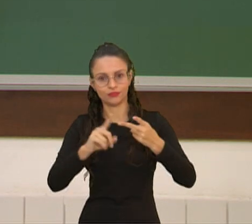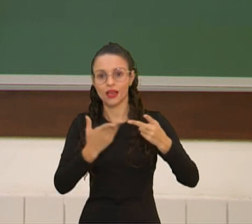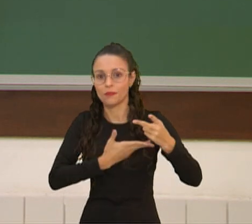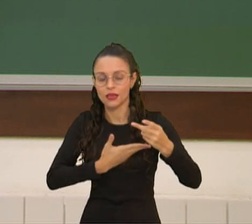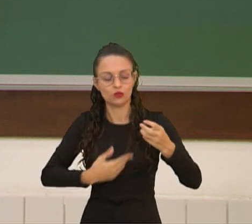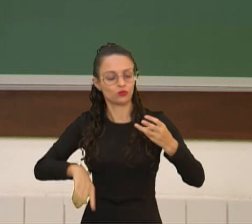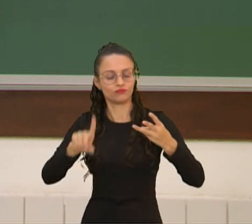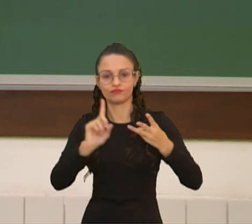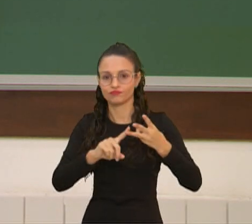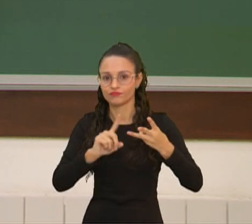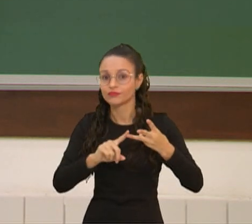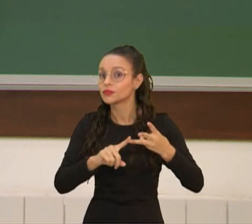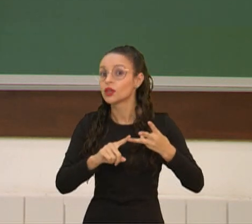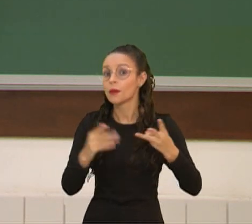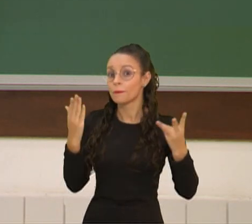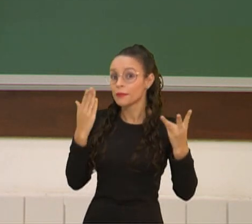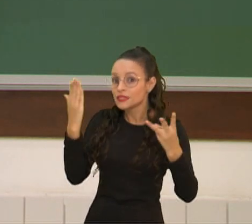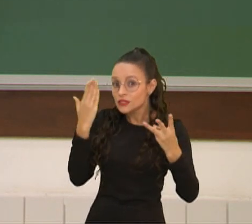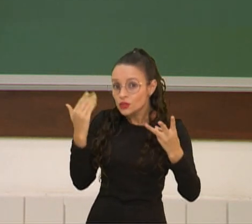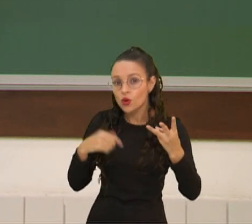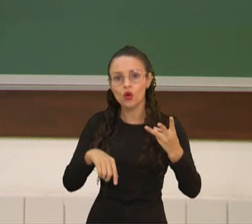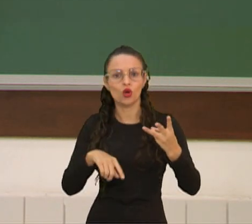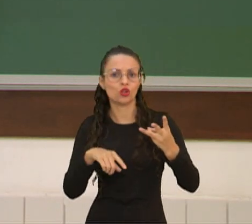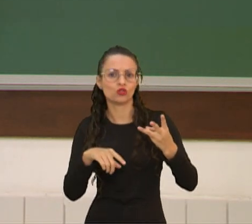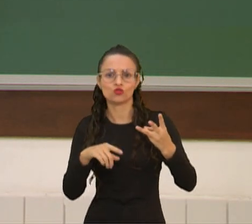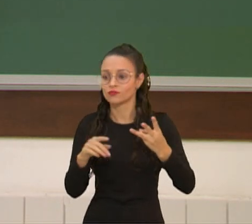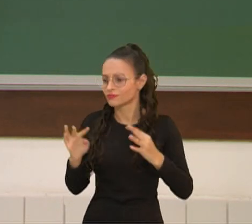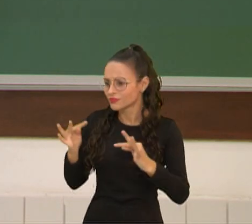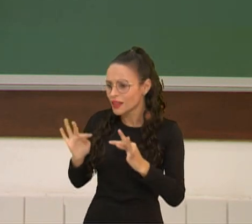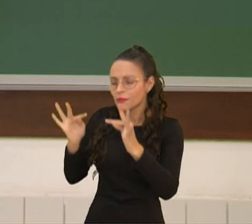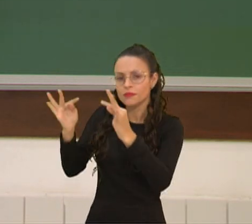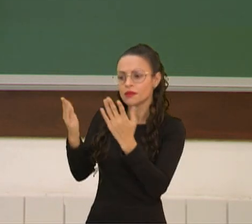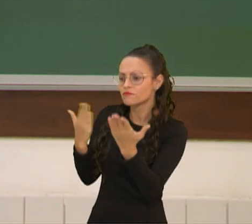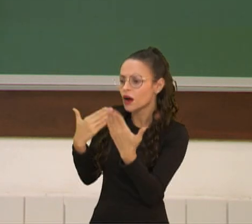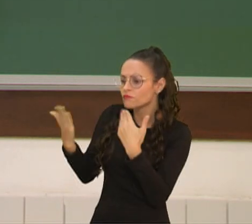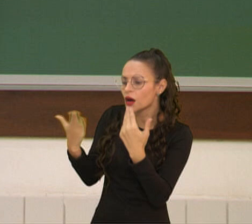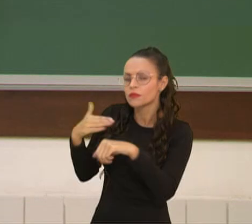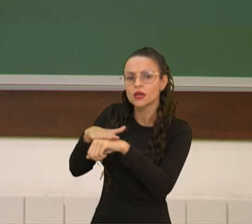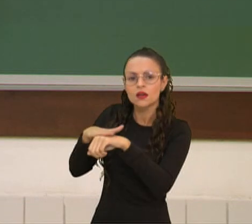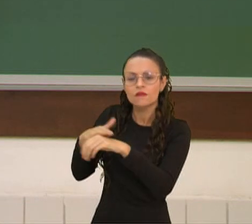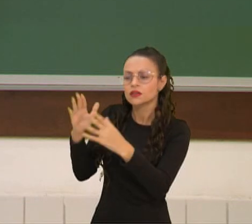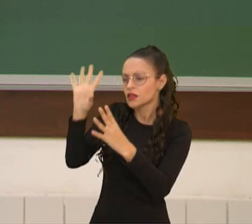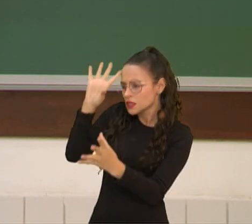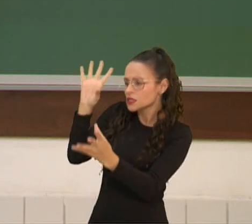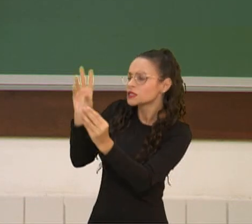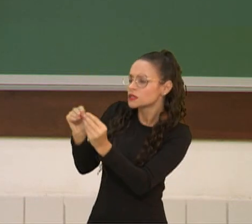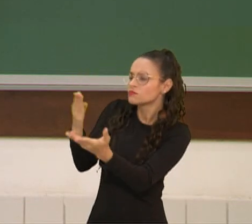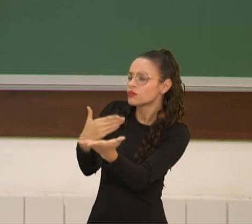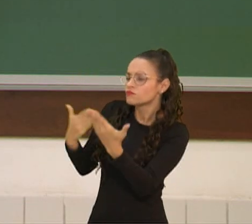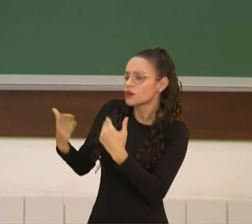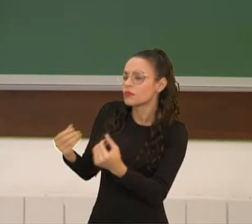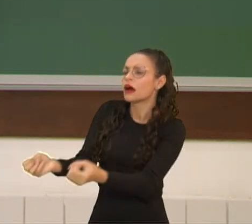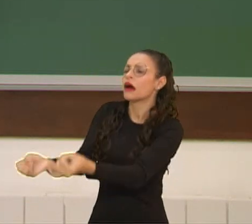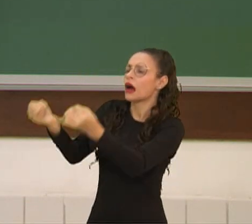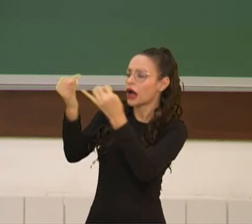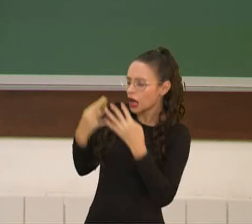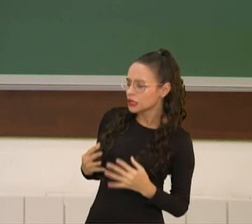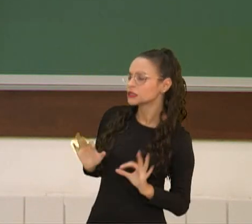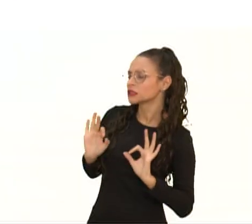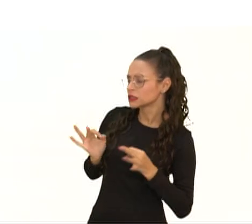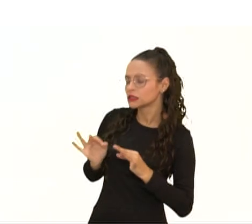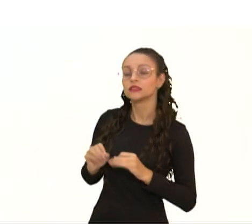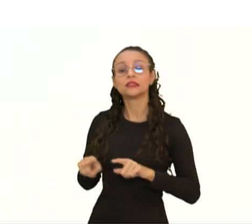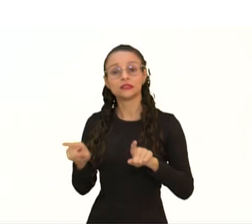ela vai precisar de um psicólogo um terapeuta para conversar entender ela para desabafar